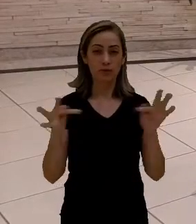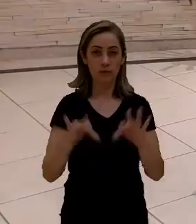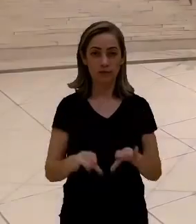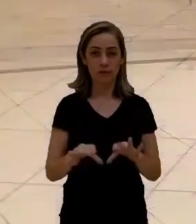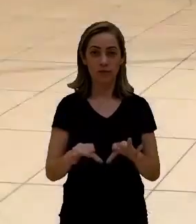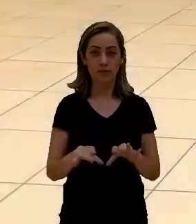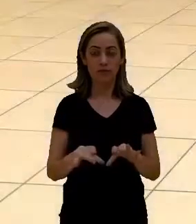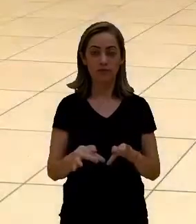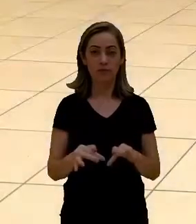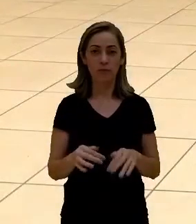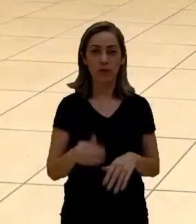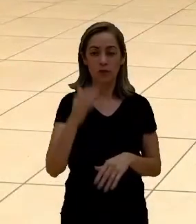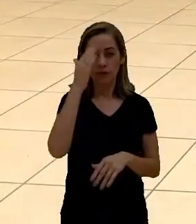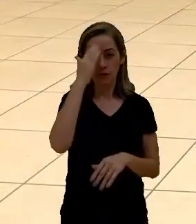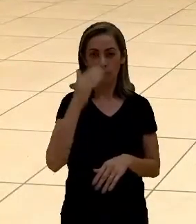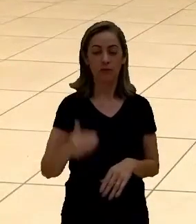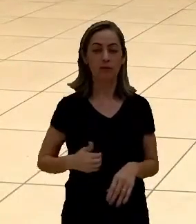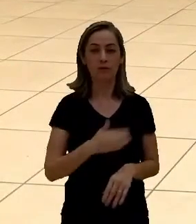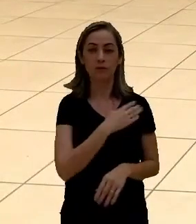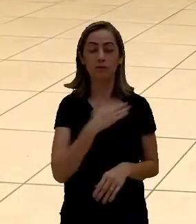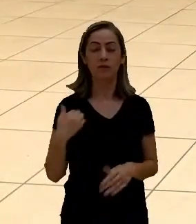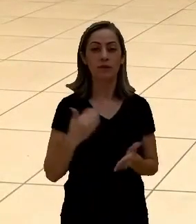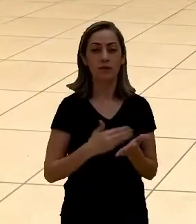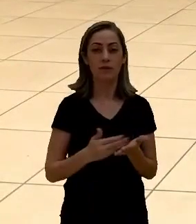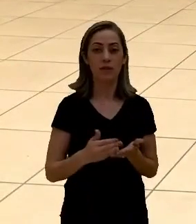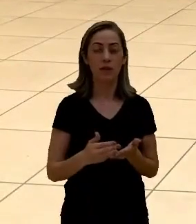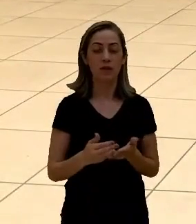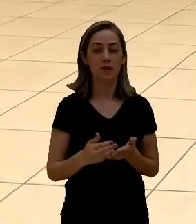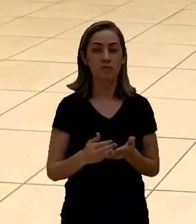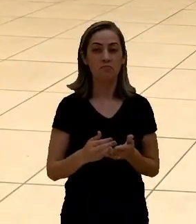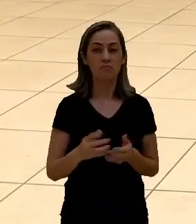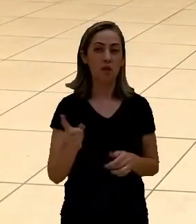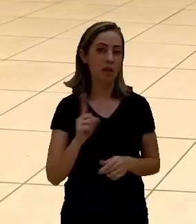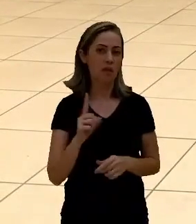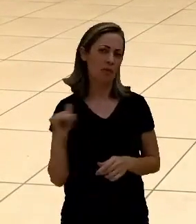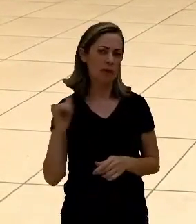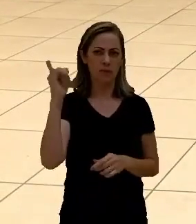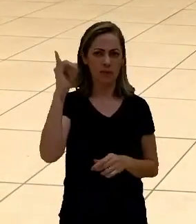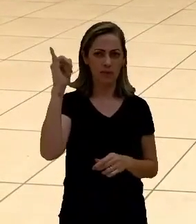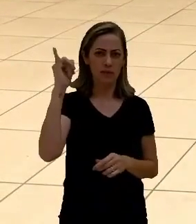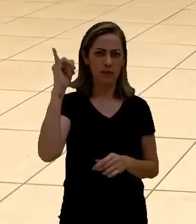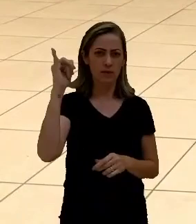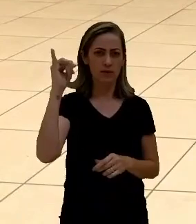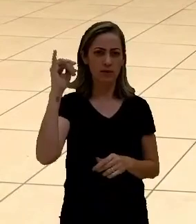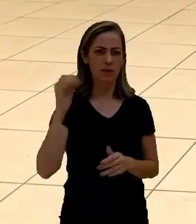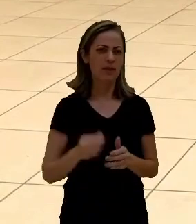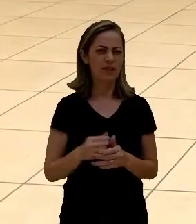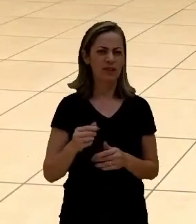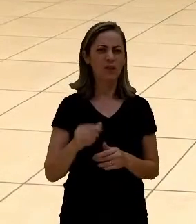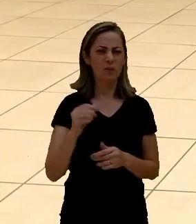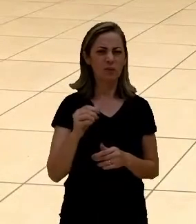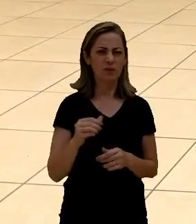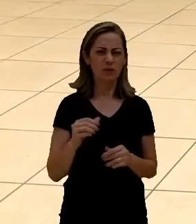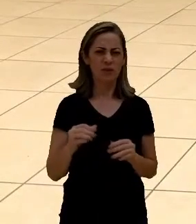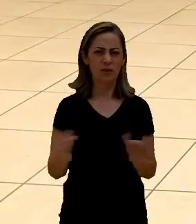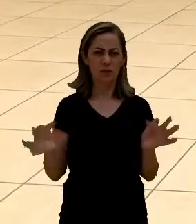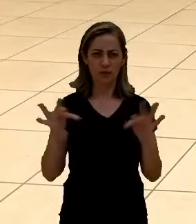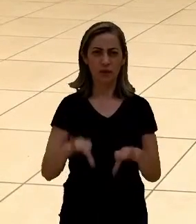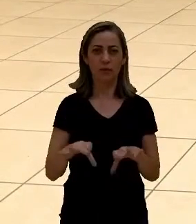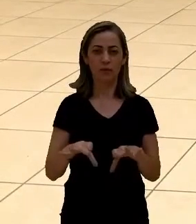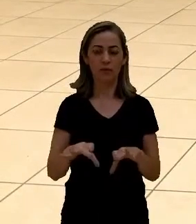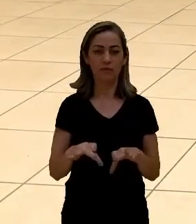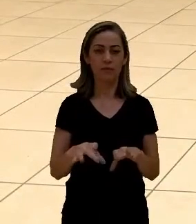sinal da cruz Inicial é menos importante do que o sinal da cruz do envio porque tudo faz parte do